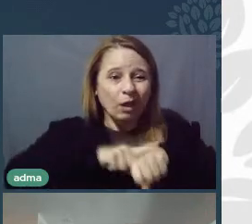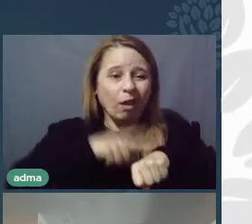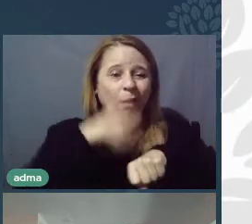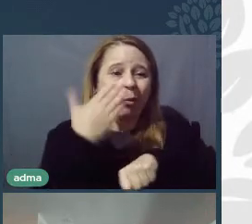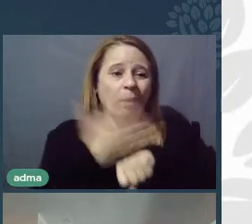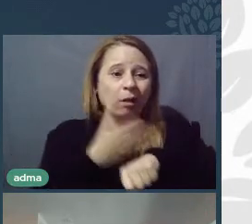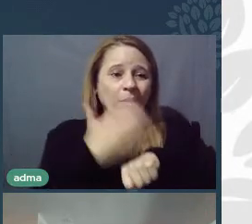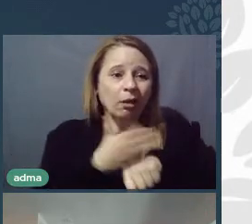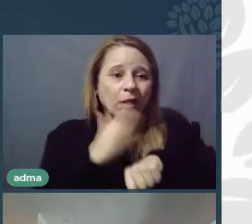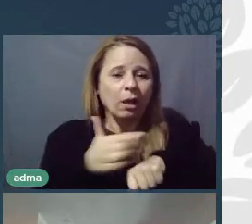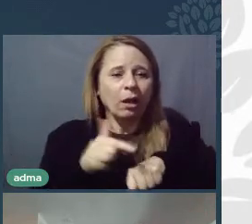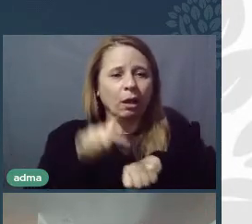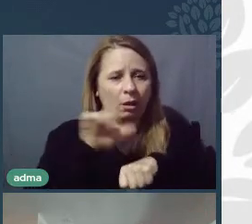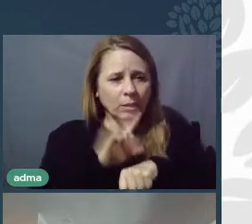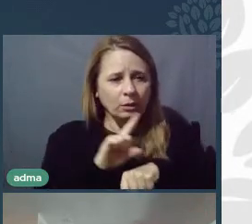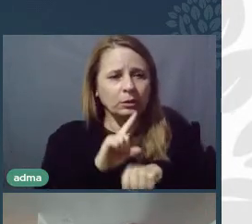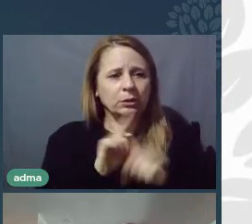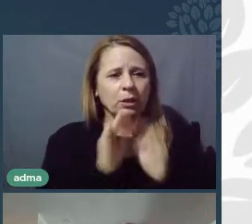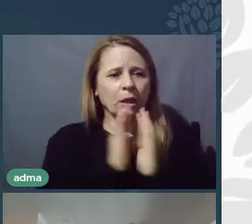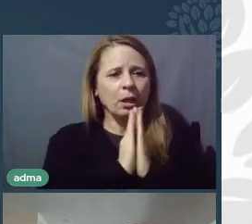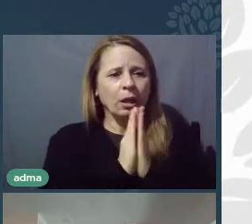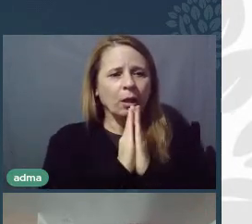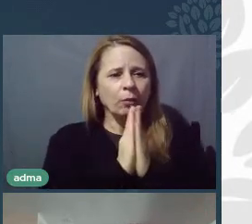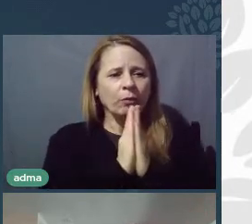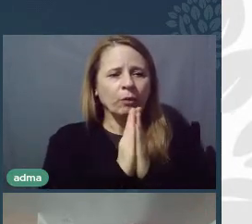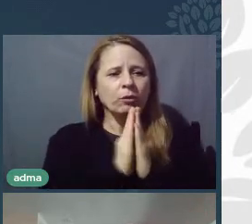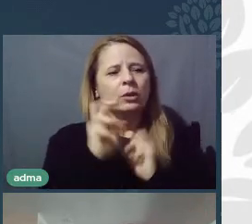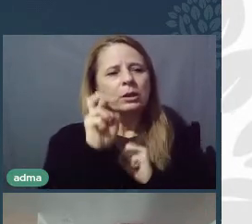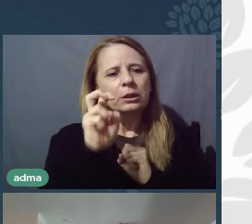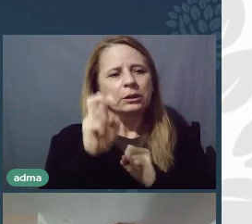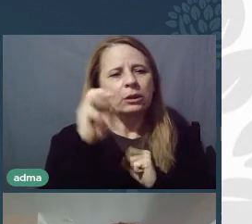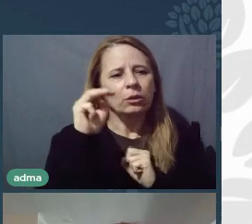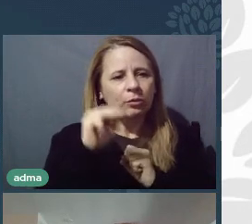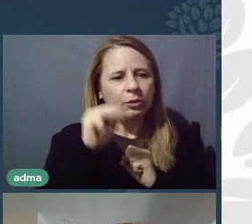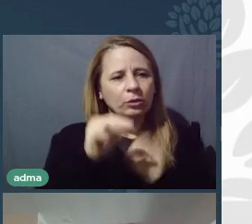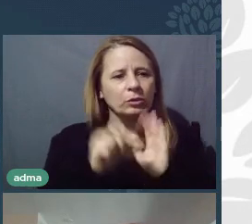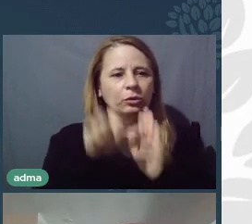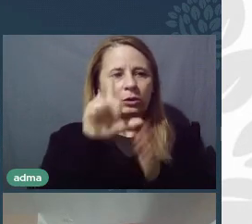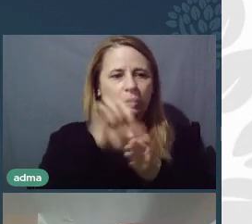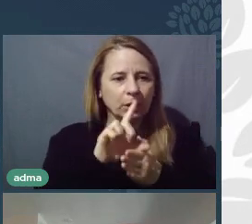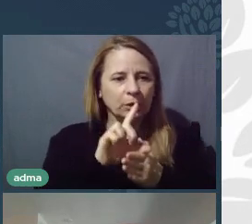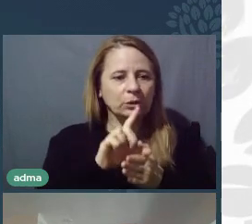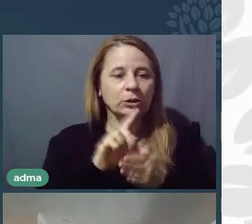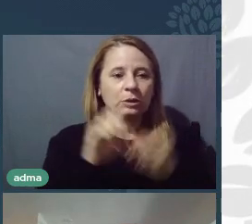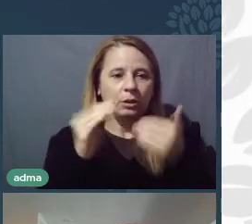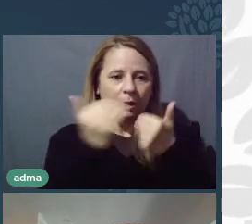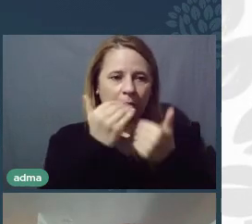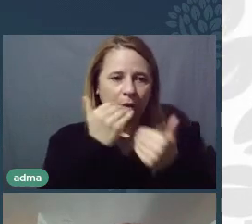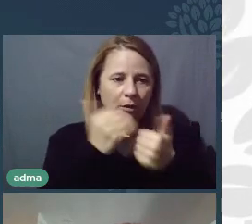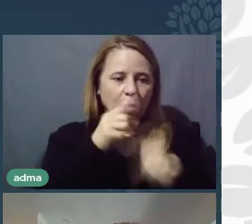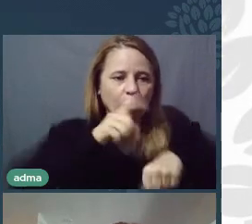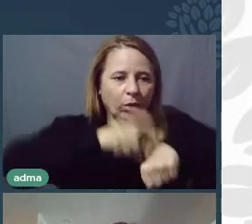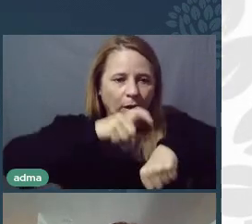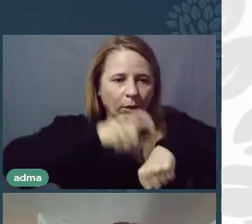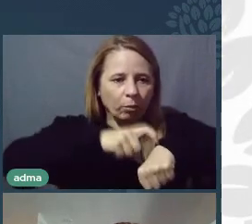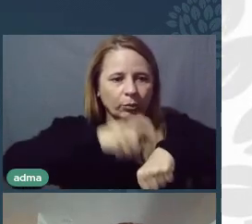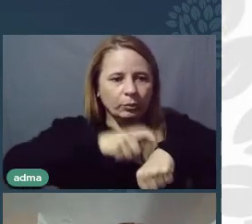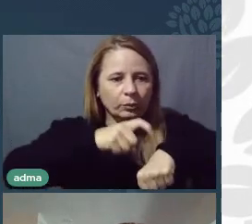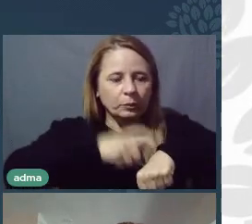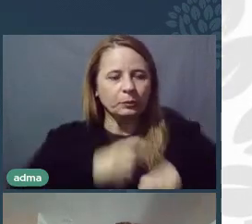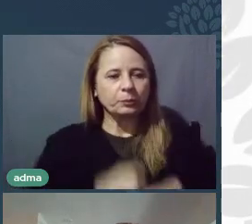palestra antes, então vou pedir a vocês que 5 minutos antes me avisem para eu me orientar aqui.